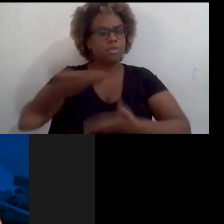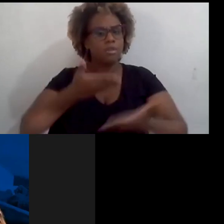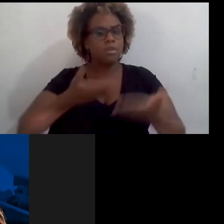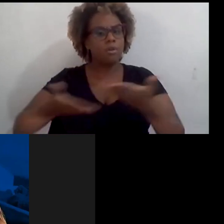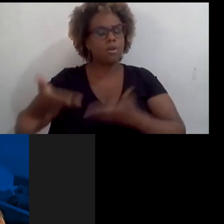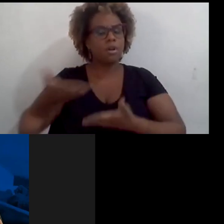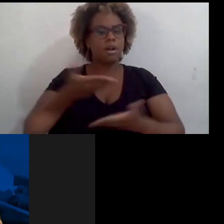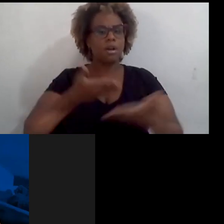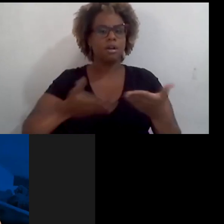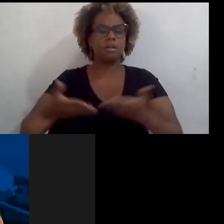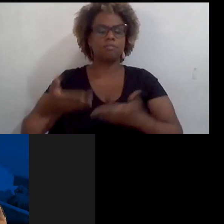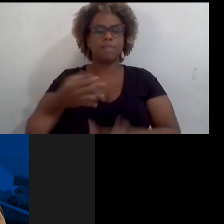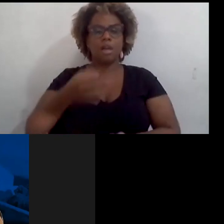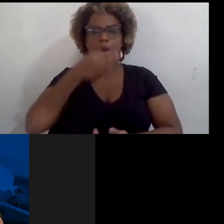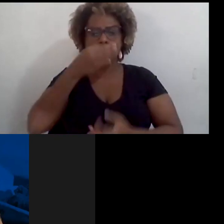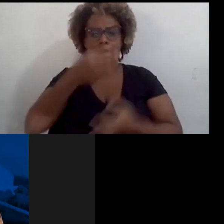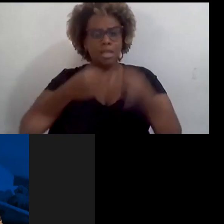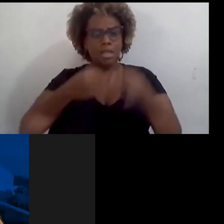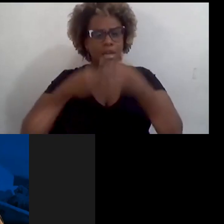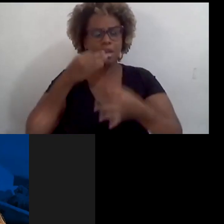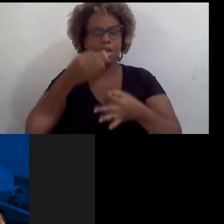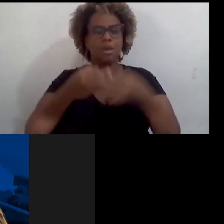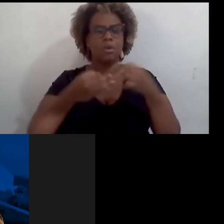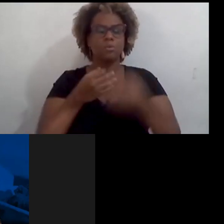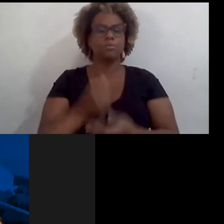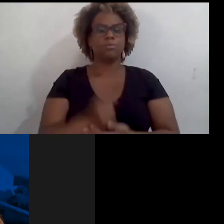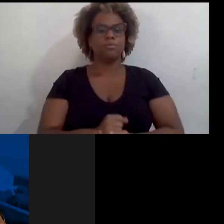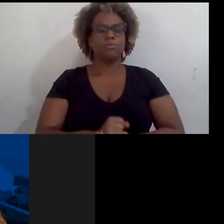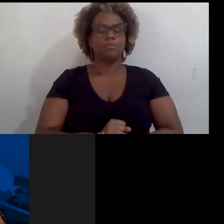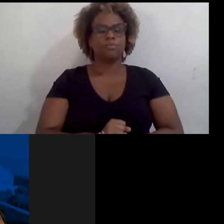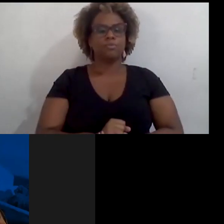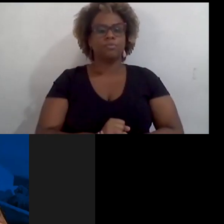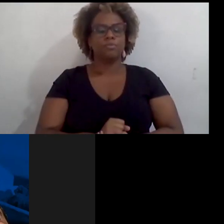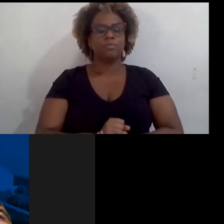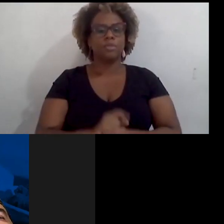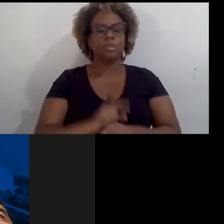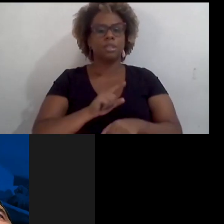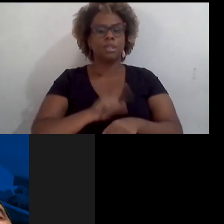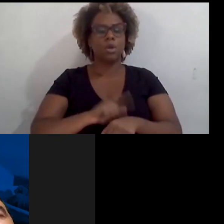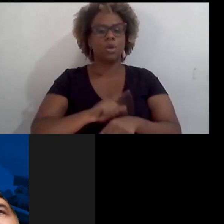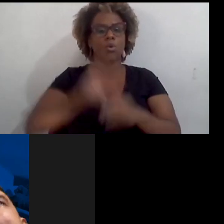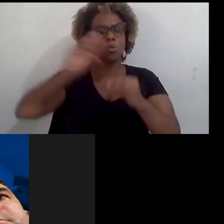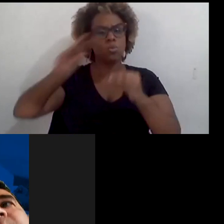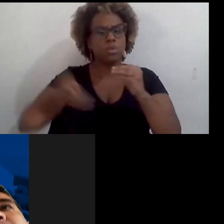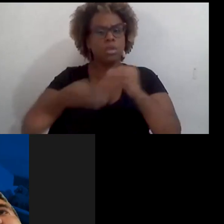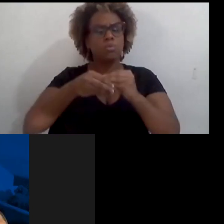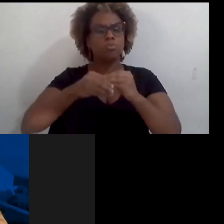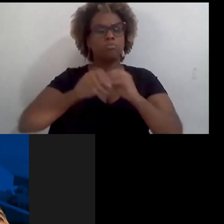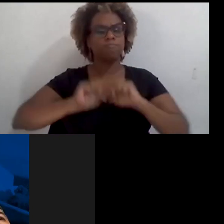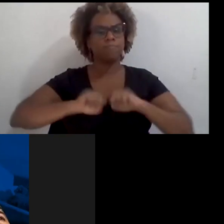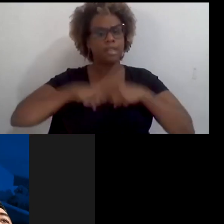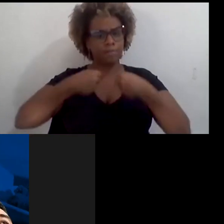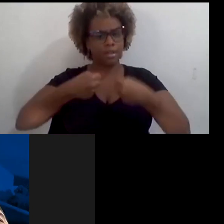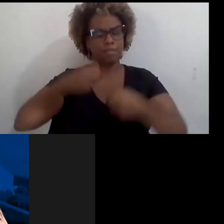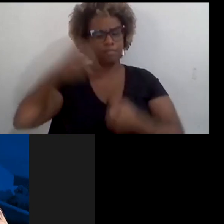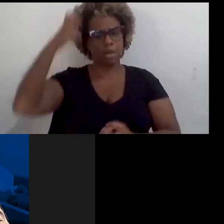algumas opiniões, conceitos acerca do conteúdo de defesa dos direitos culturais. Bem,